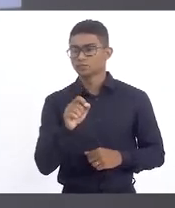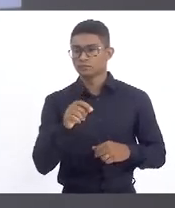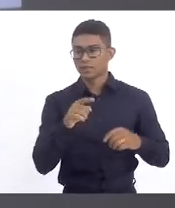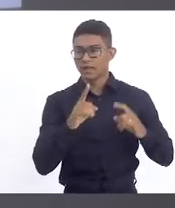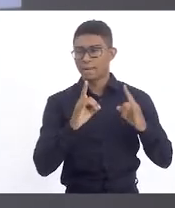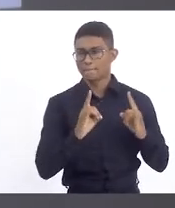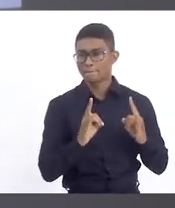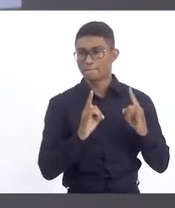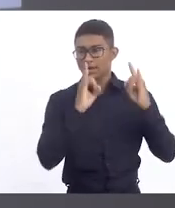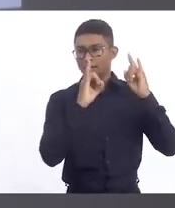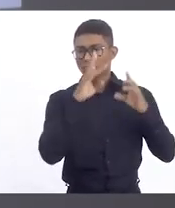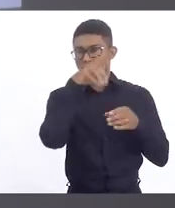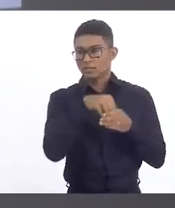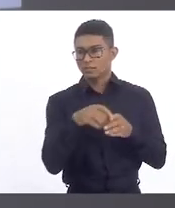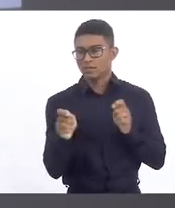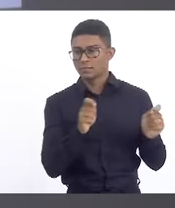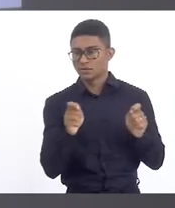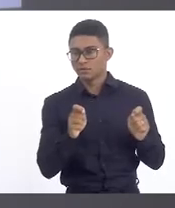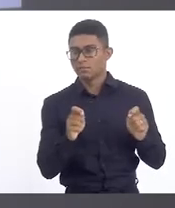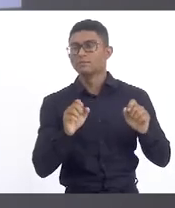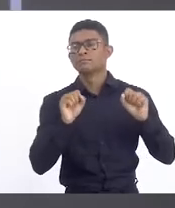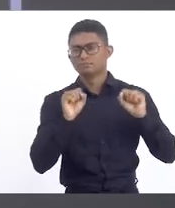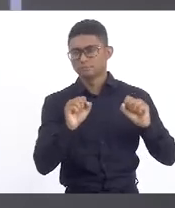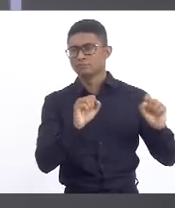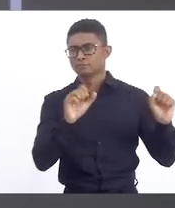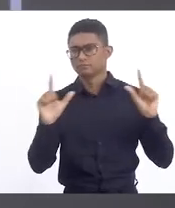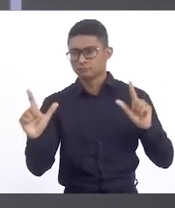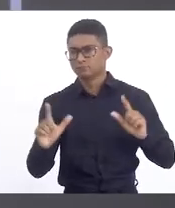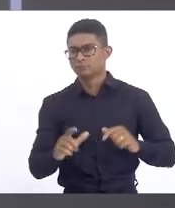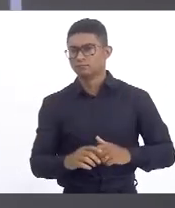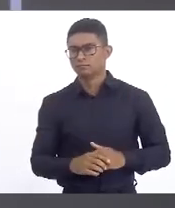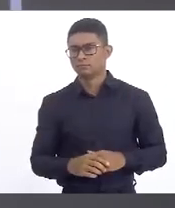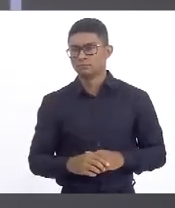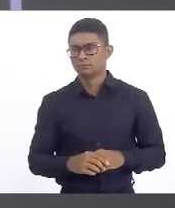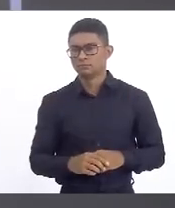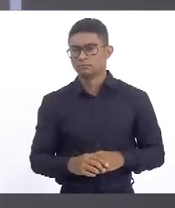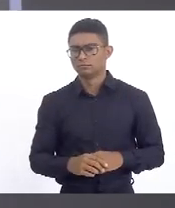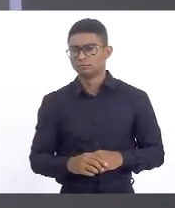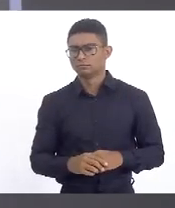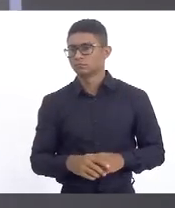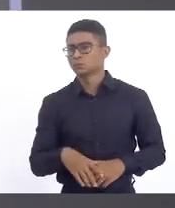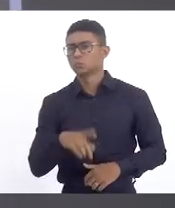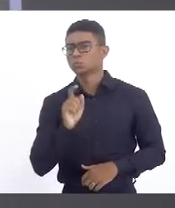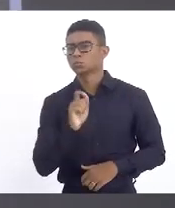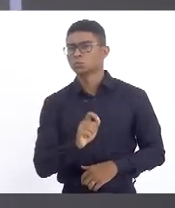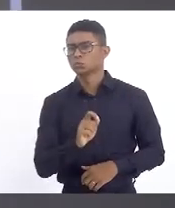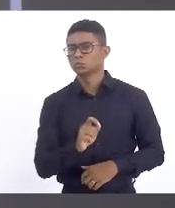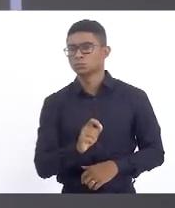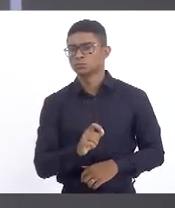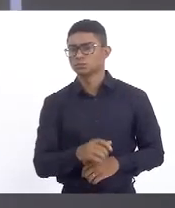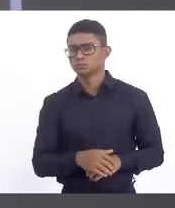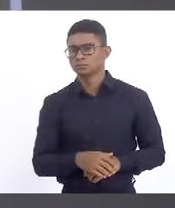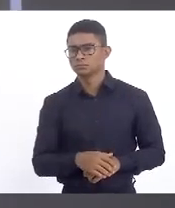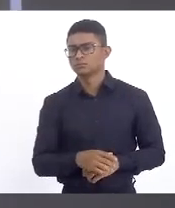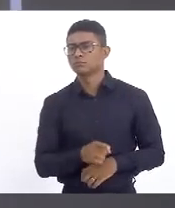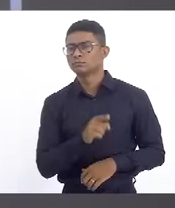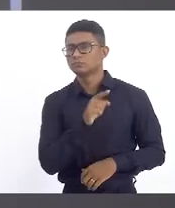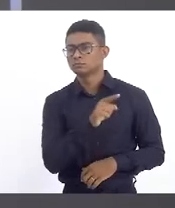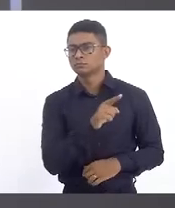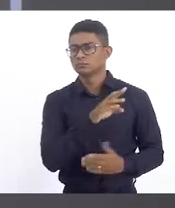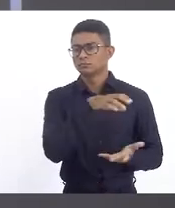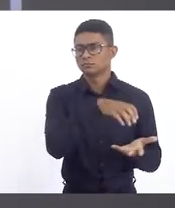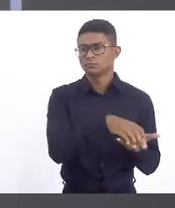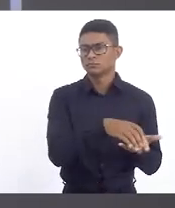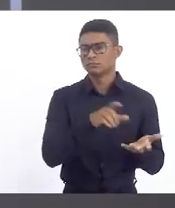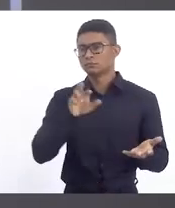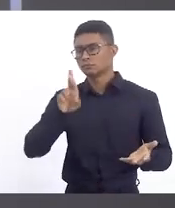prédio, laboratório, pode pular, pode ir para ir mais rápido, para fechar. Isso. Esse é o reservatório do volta um pouquinho, o reservatório do Marapicu, que eu